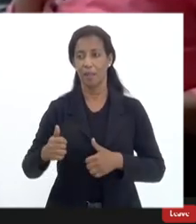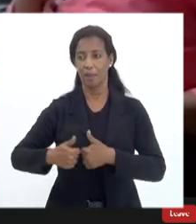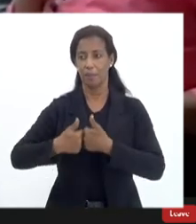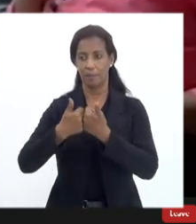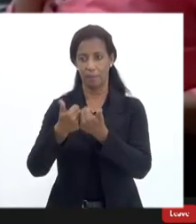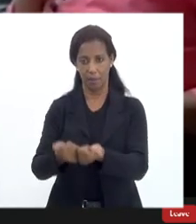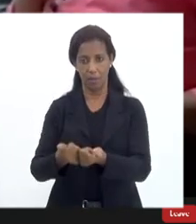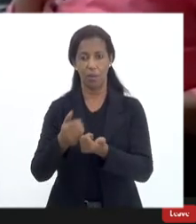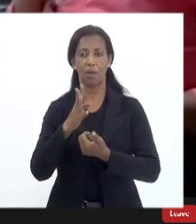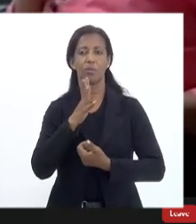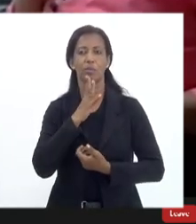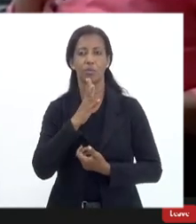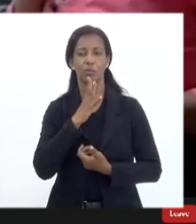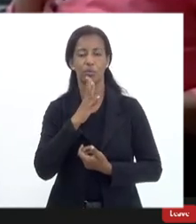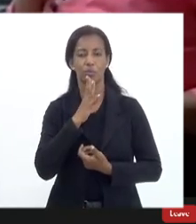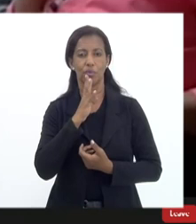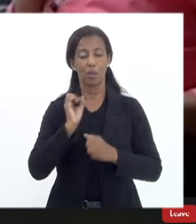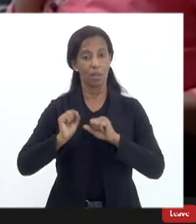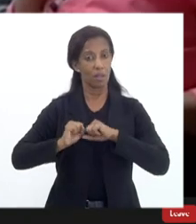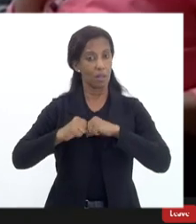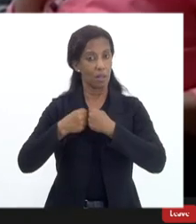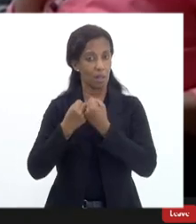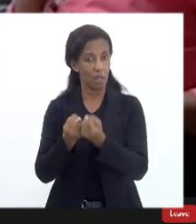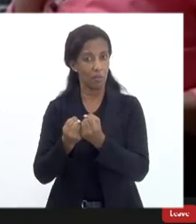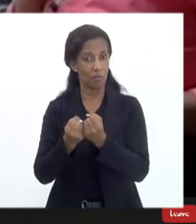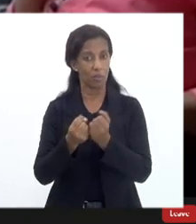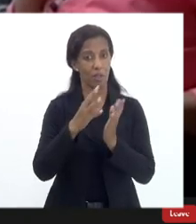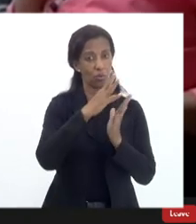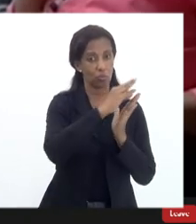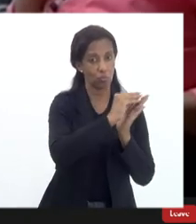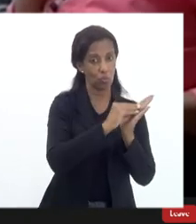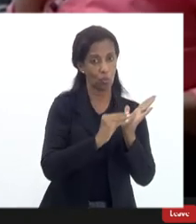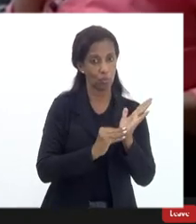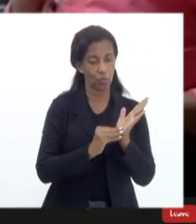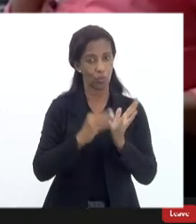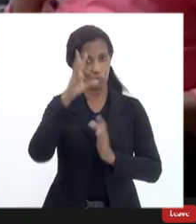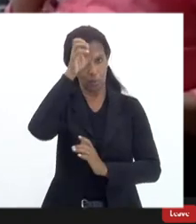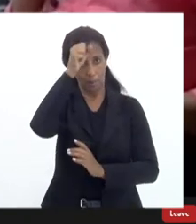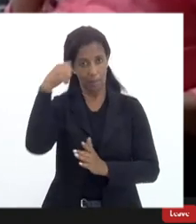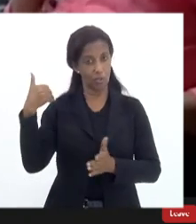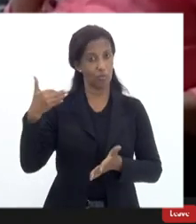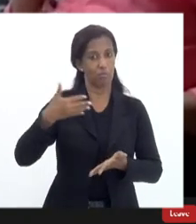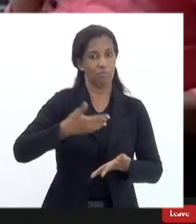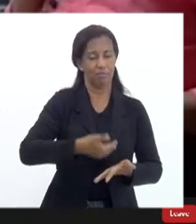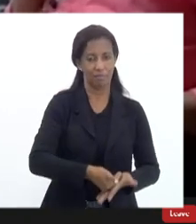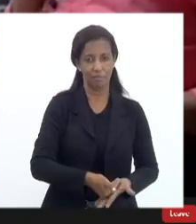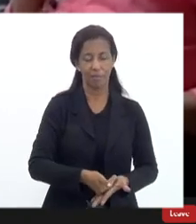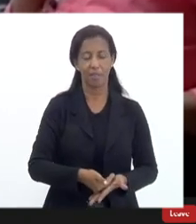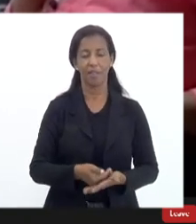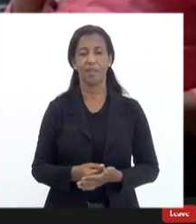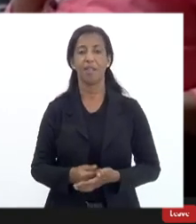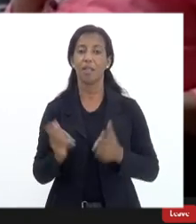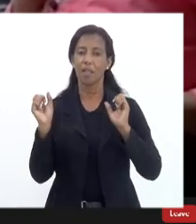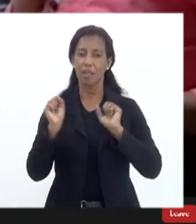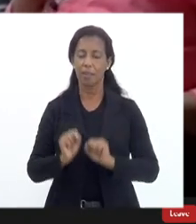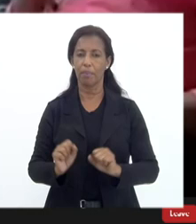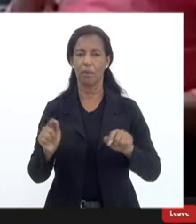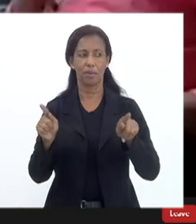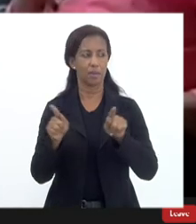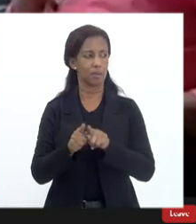melhorar os seus conhecimentos, reforçar os conteúdos aprendidos até então, e que possa